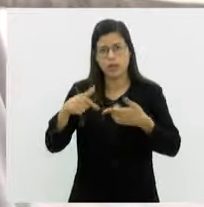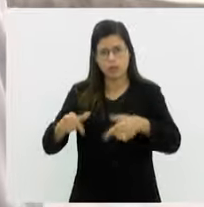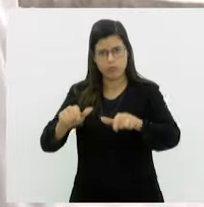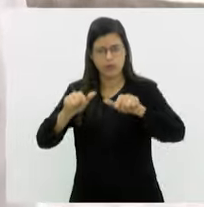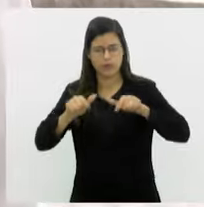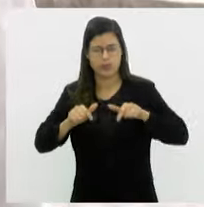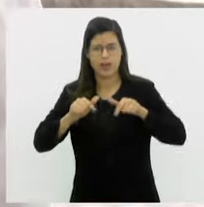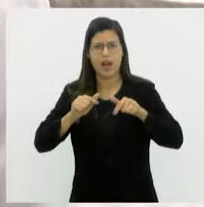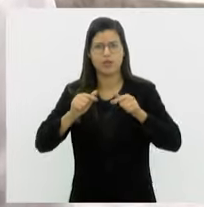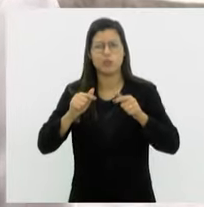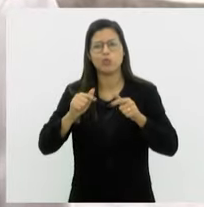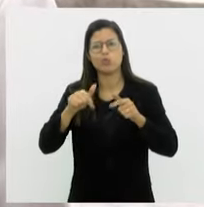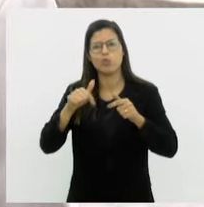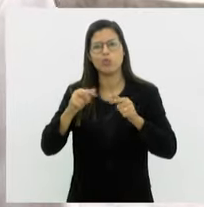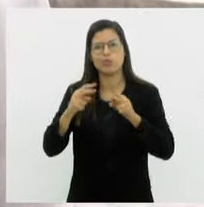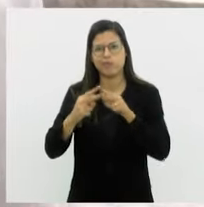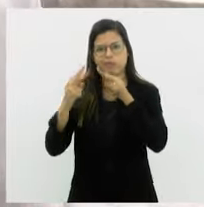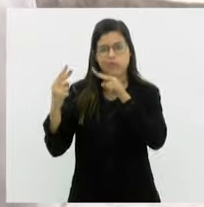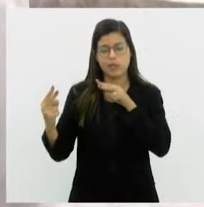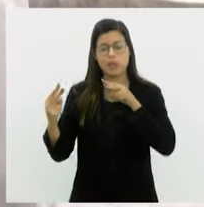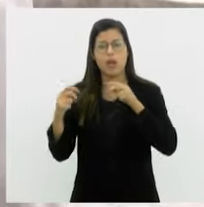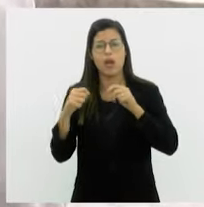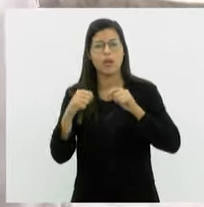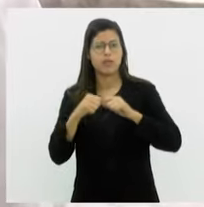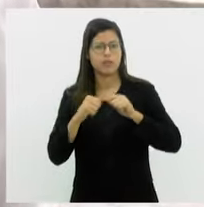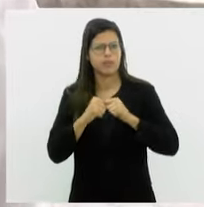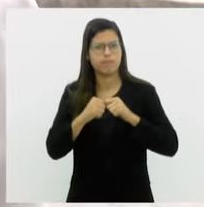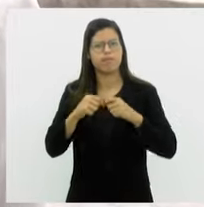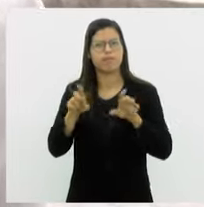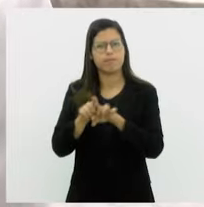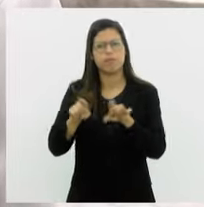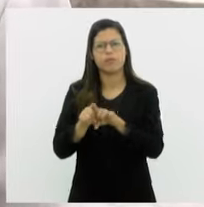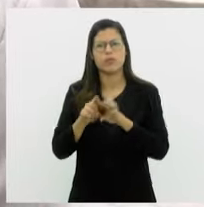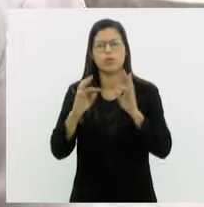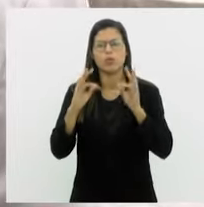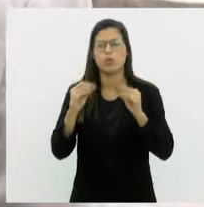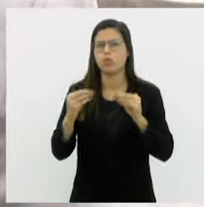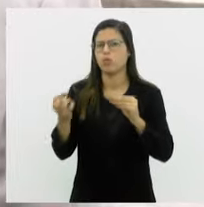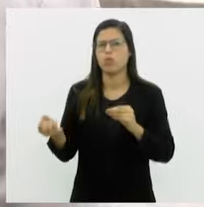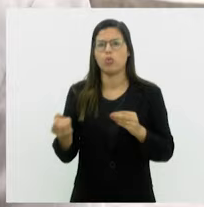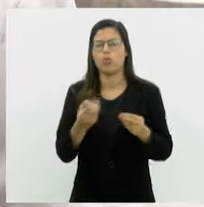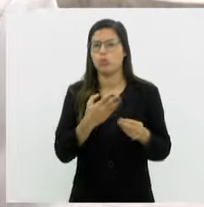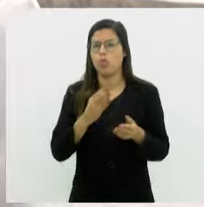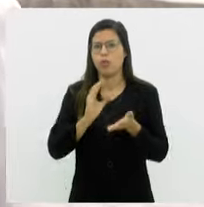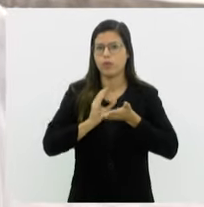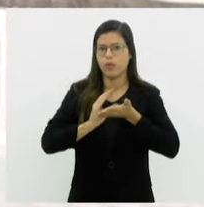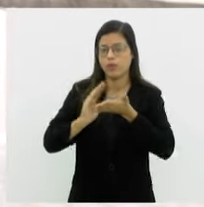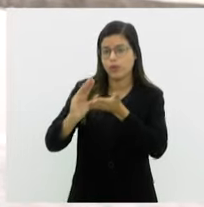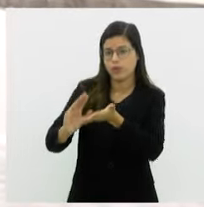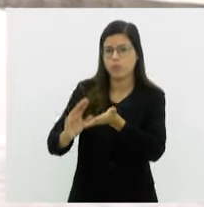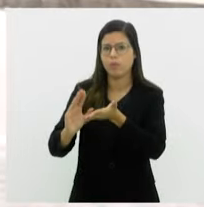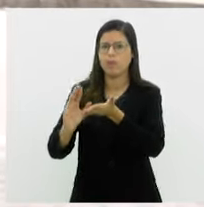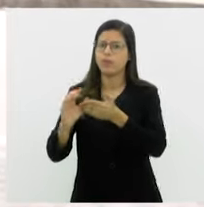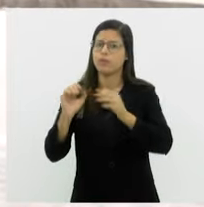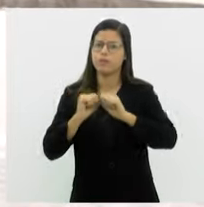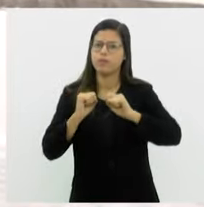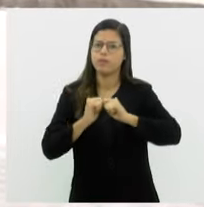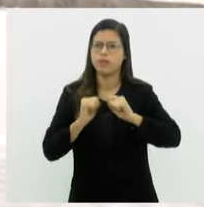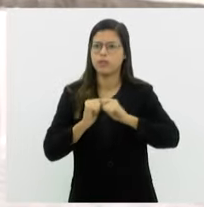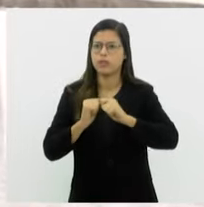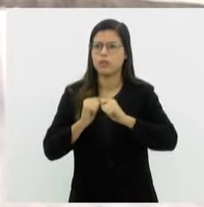nós também estamos fazendo isso. Quer dizer, são todos esses novos investimentos que a gente vem fazendo durante